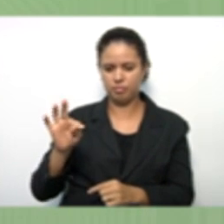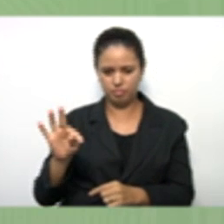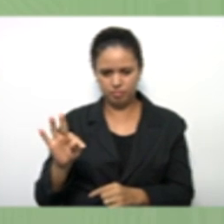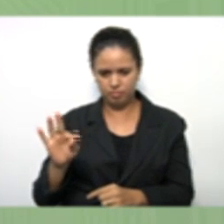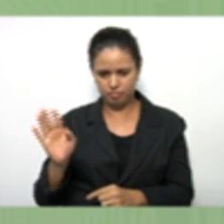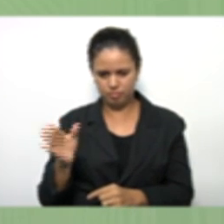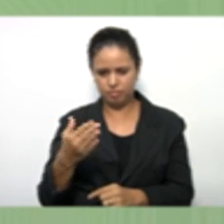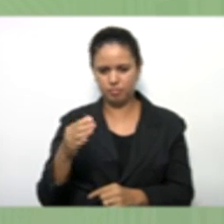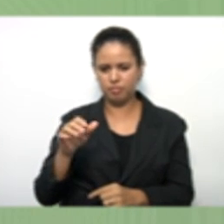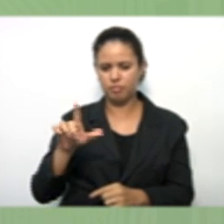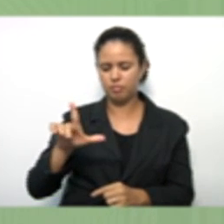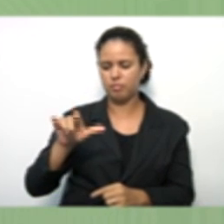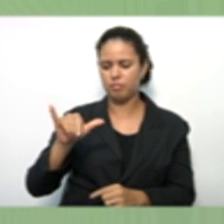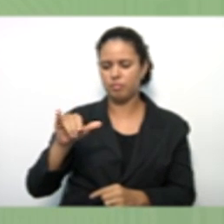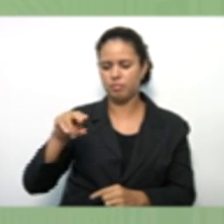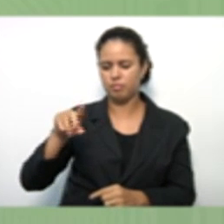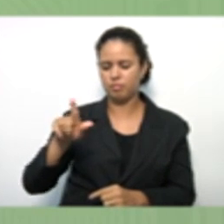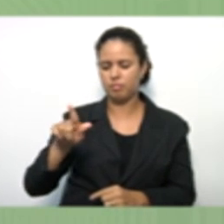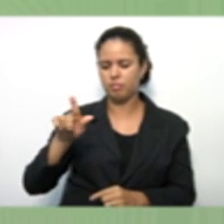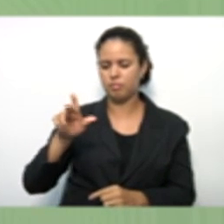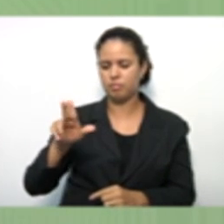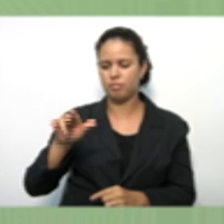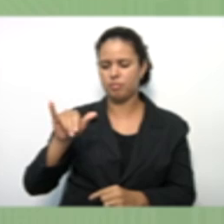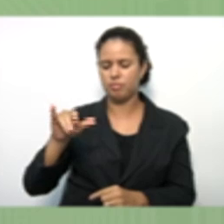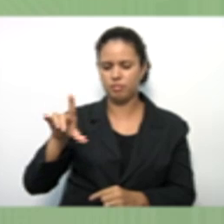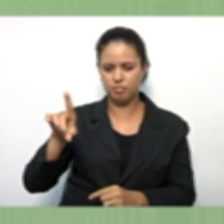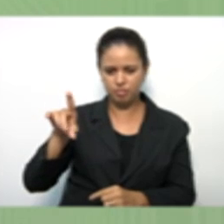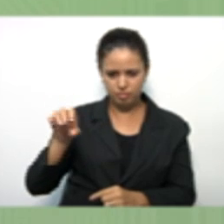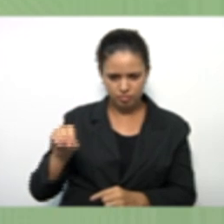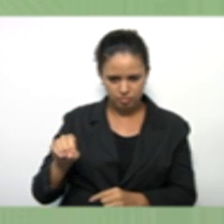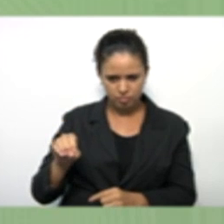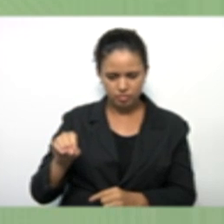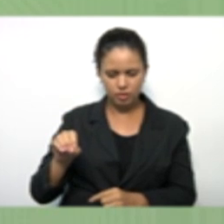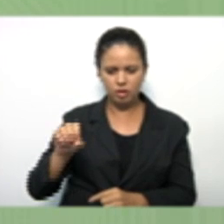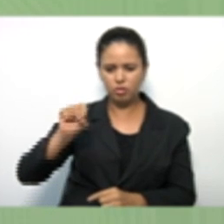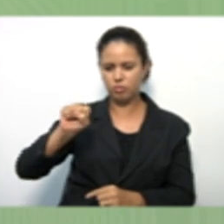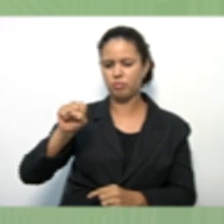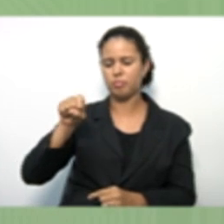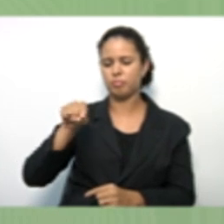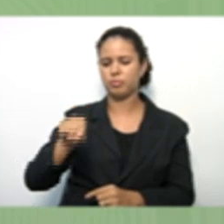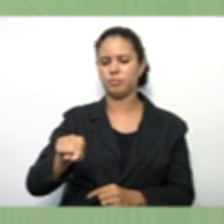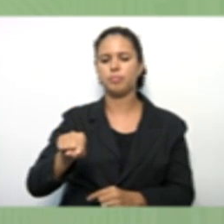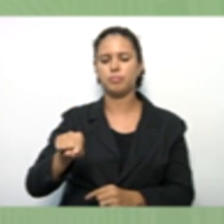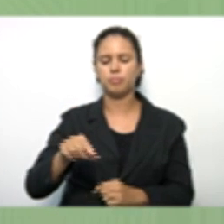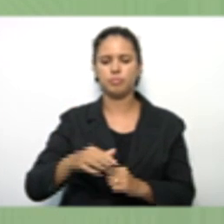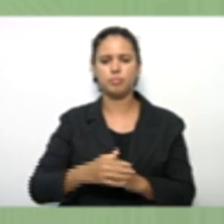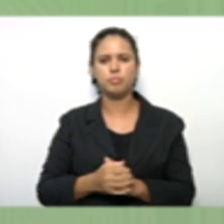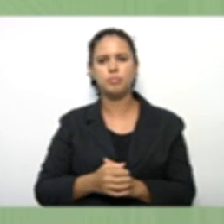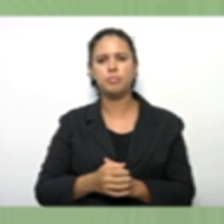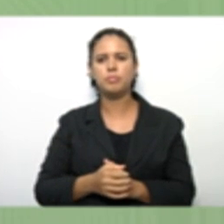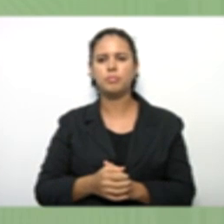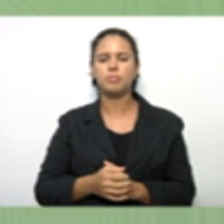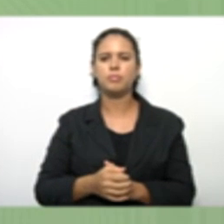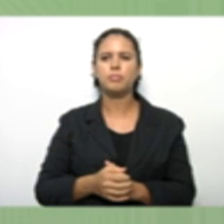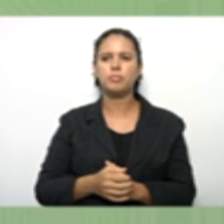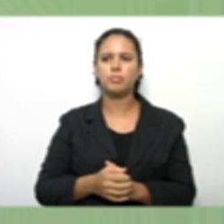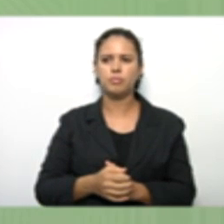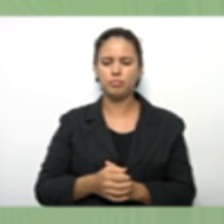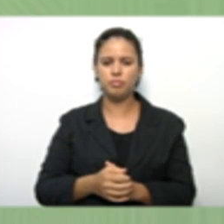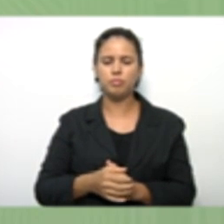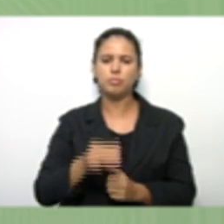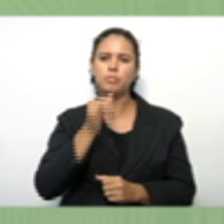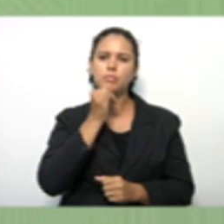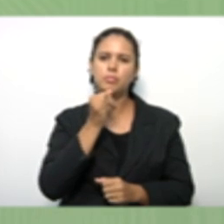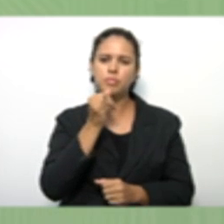Então, é chamada de situação líquida plena ou propriedade total dos ativos. Então,